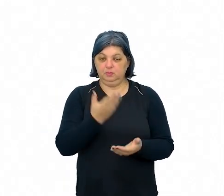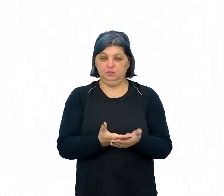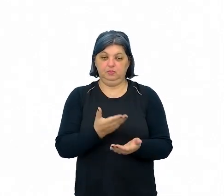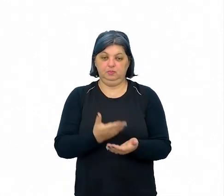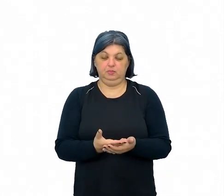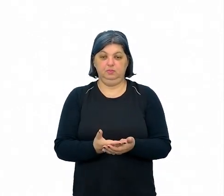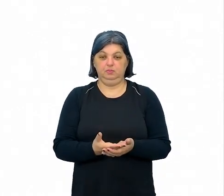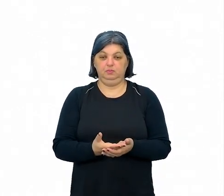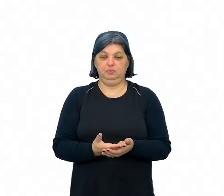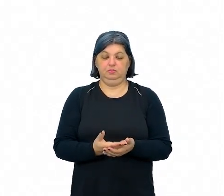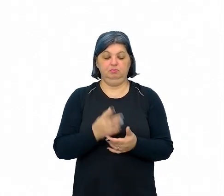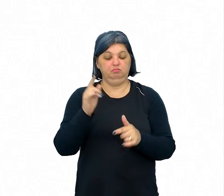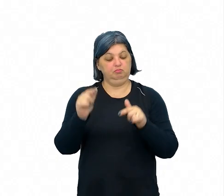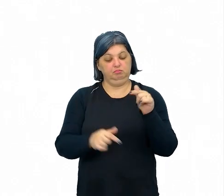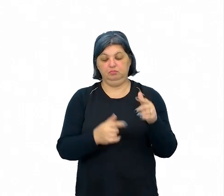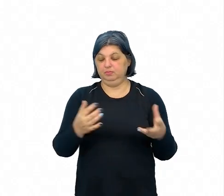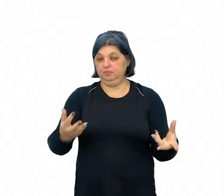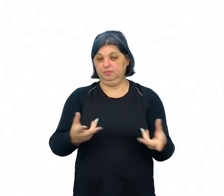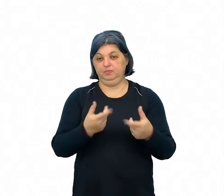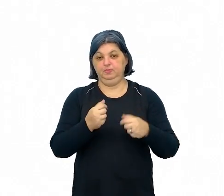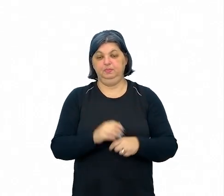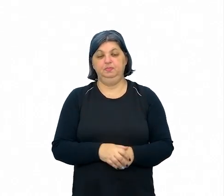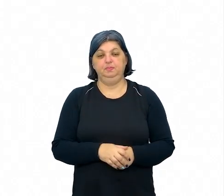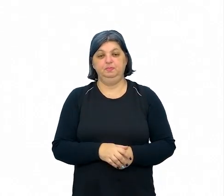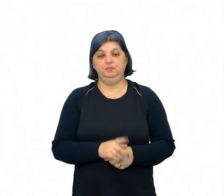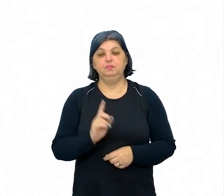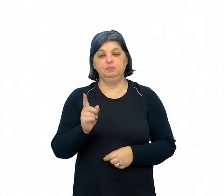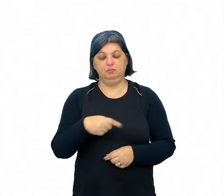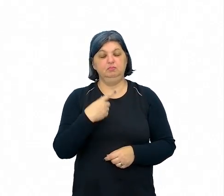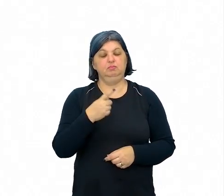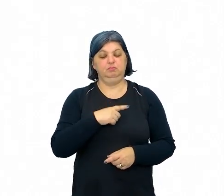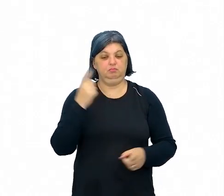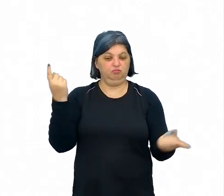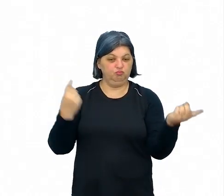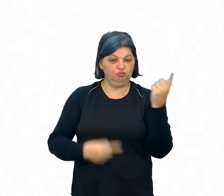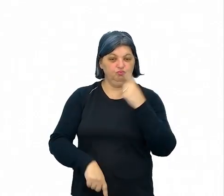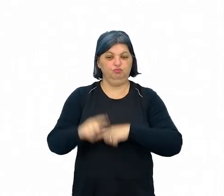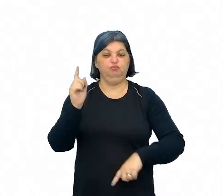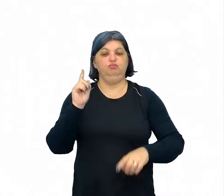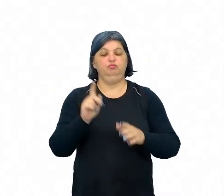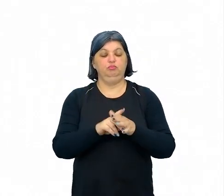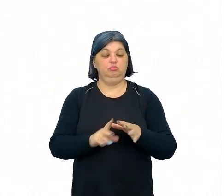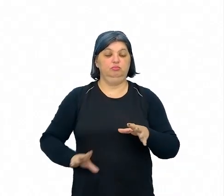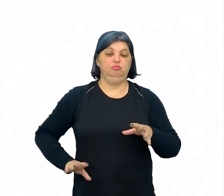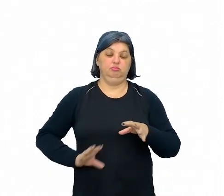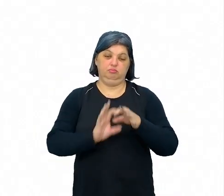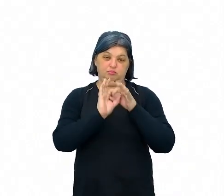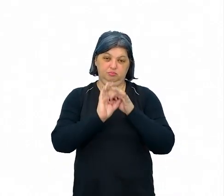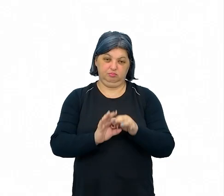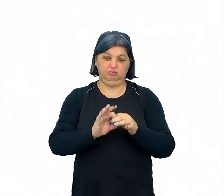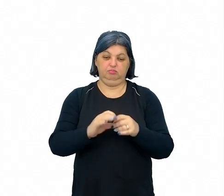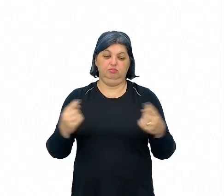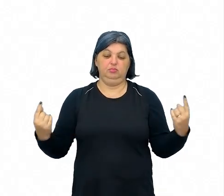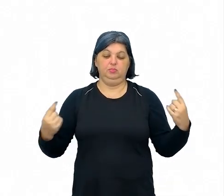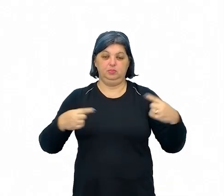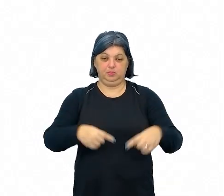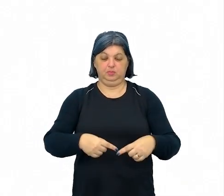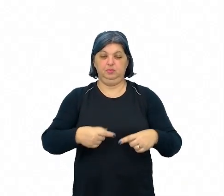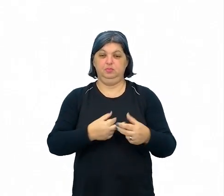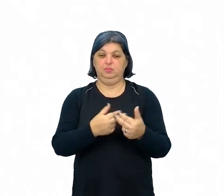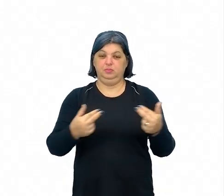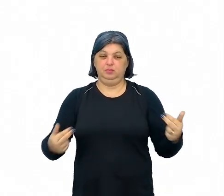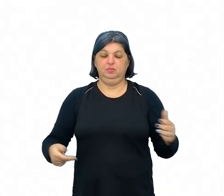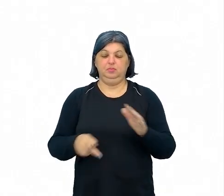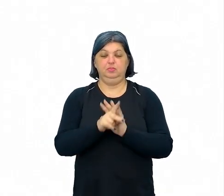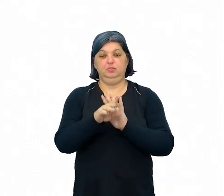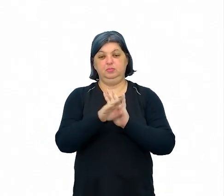estudos, um excelente trabalho, né? Aqui a gente tem a superação, a gente tem a nossa união, a gente tem nossos desafios, a gente tem o